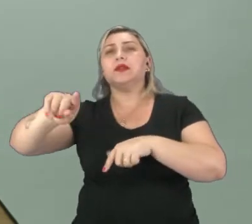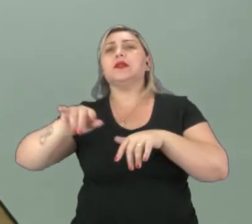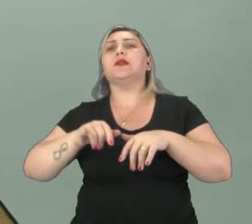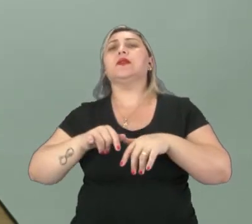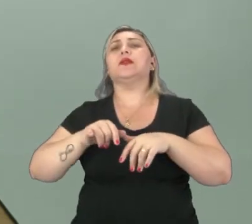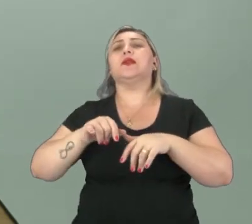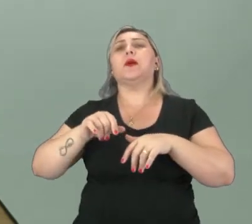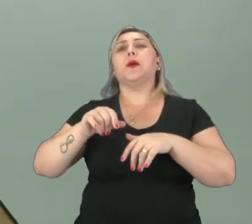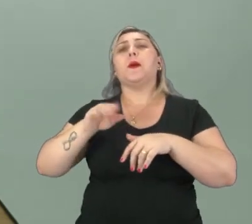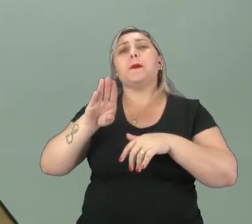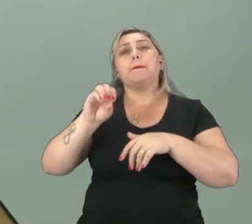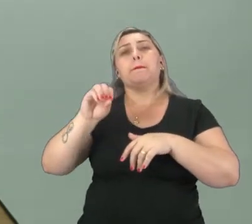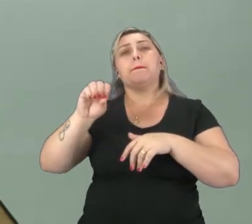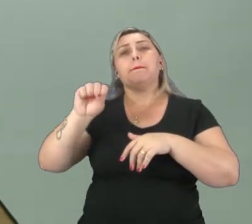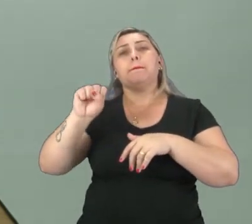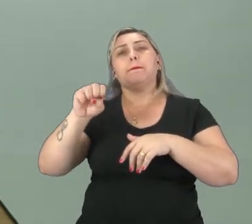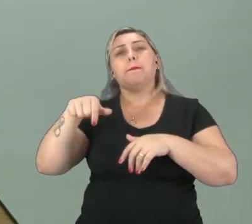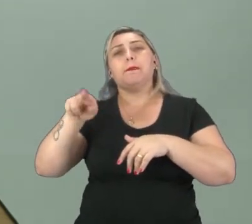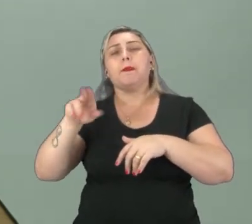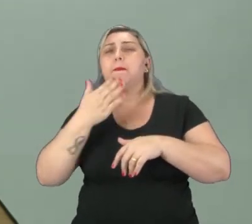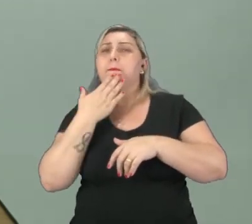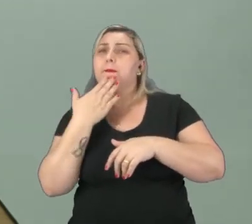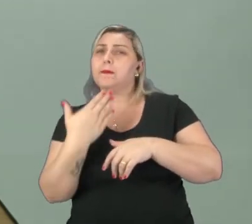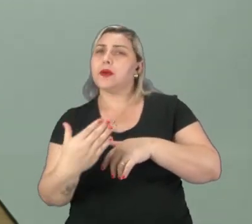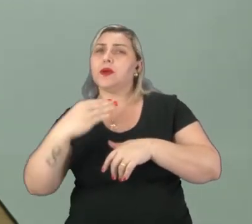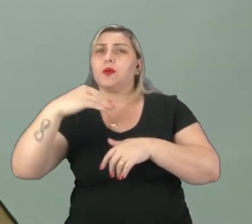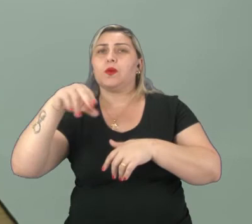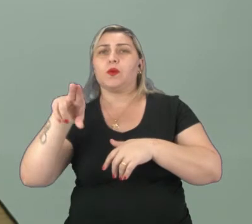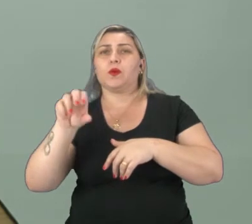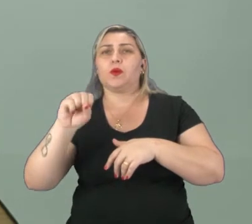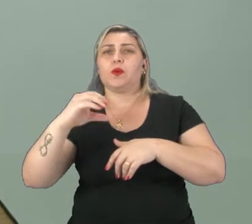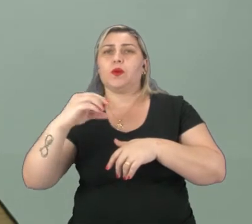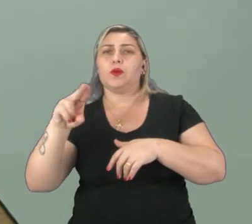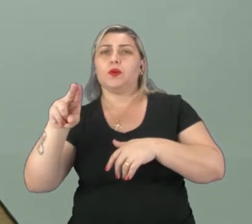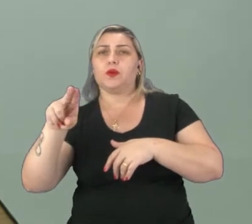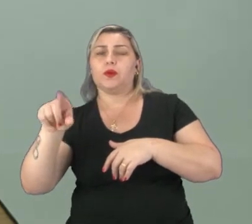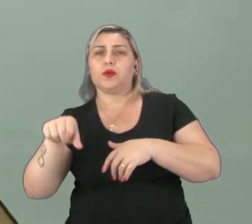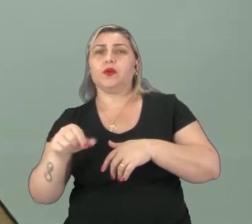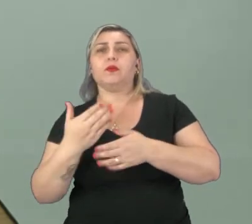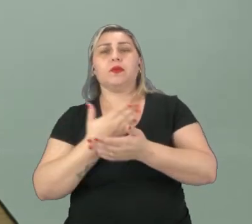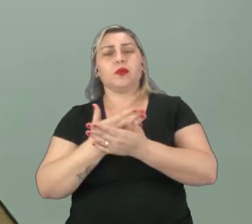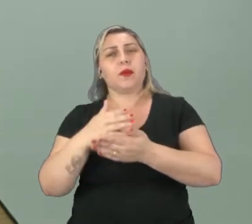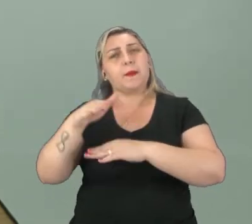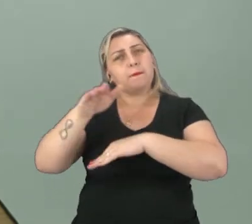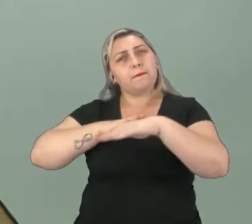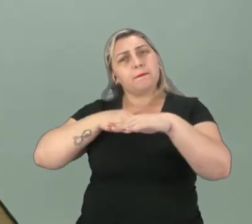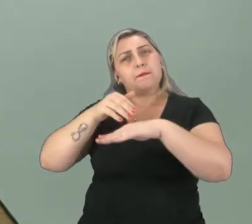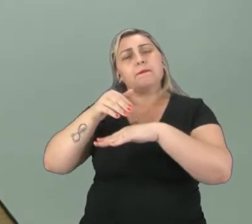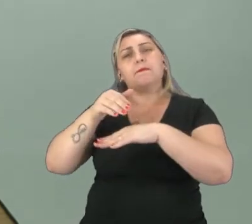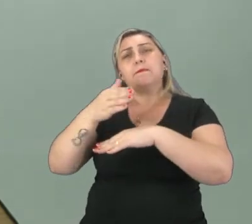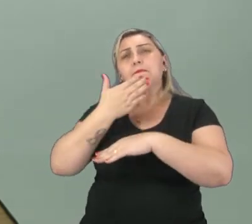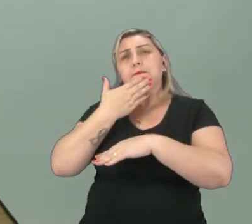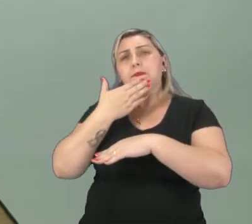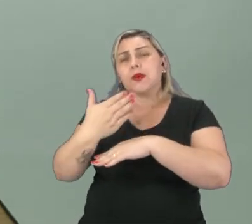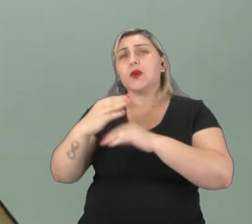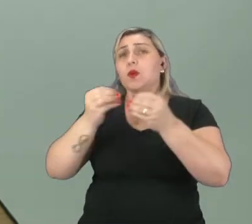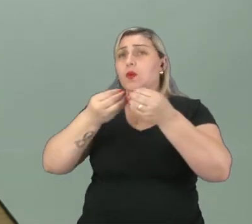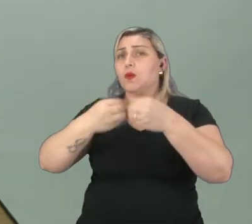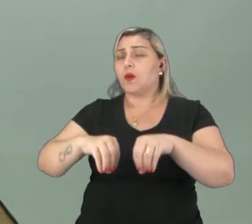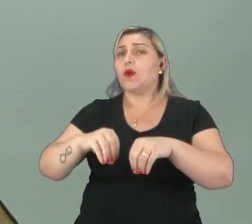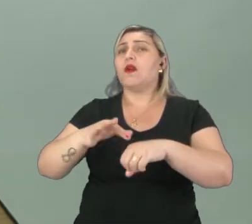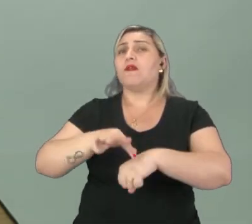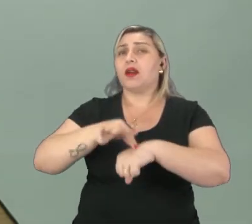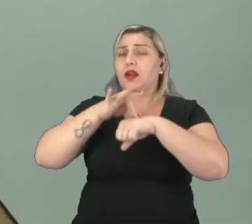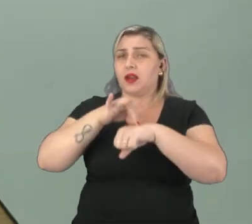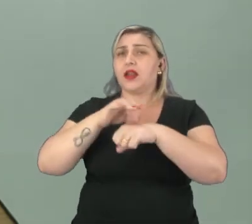Bosque, pediu cuscuz. E, além do cuscuz, ele começou a pedir mais algumas coisas. Cuscuz, o ovo, a